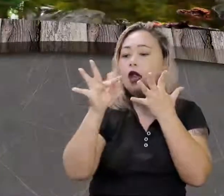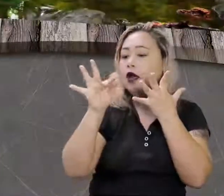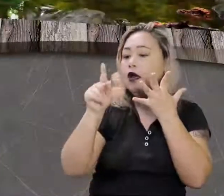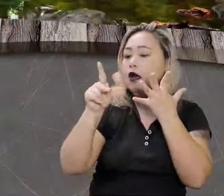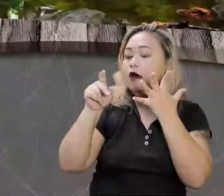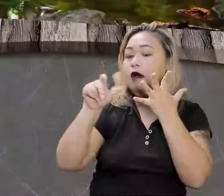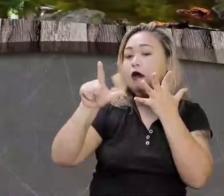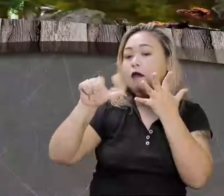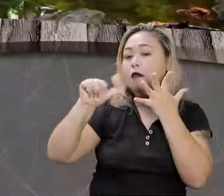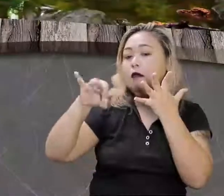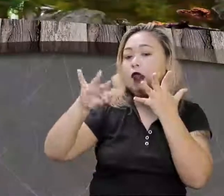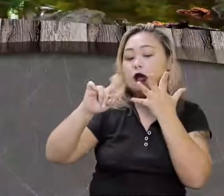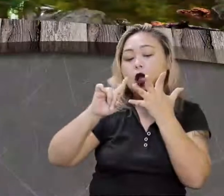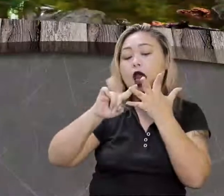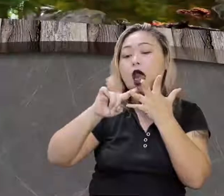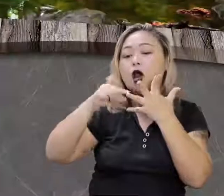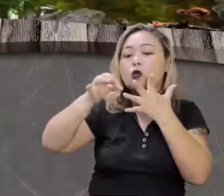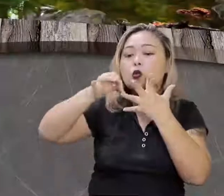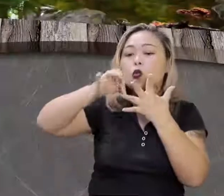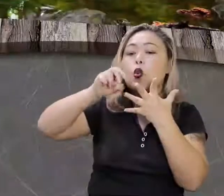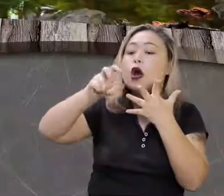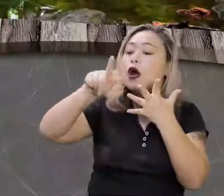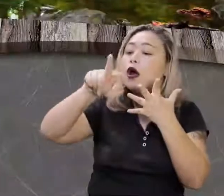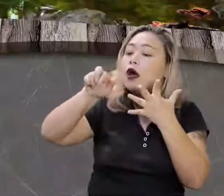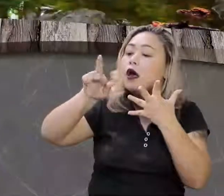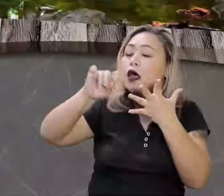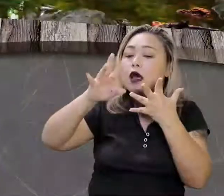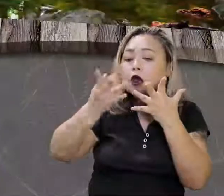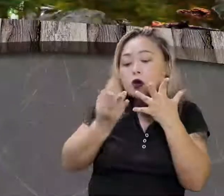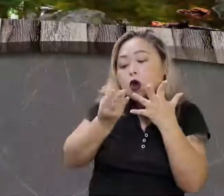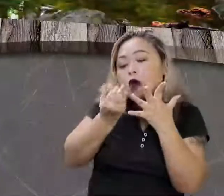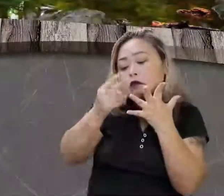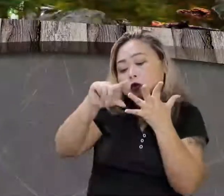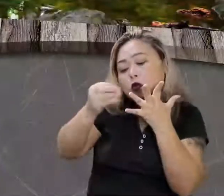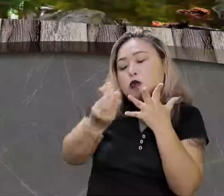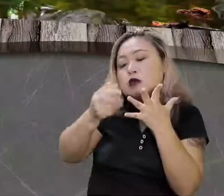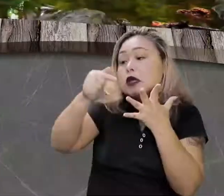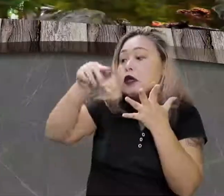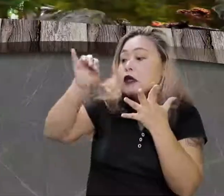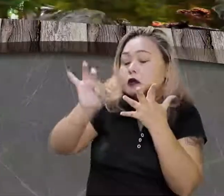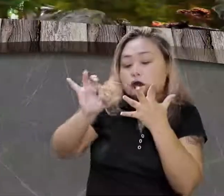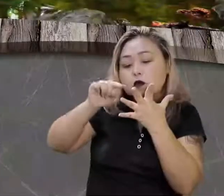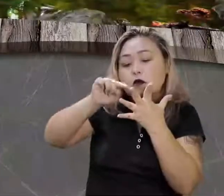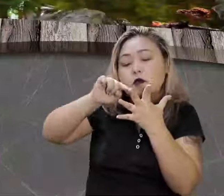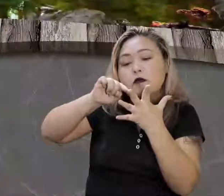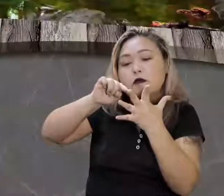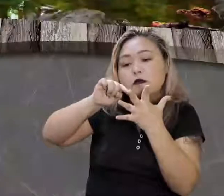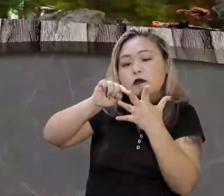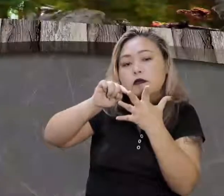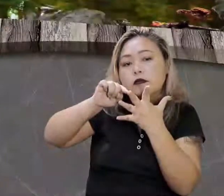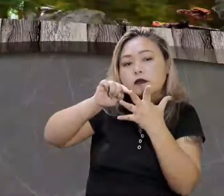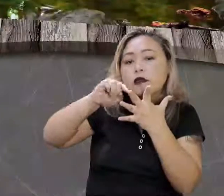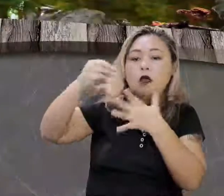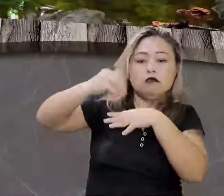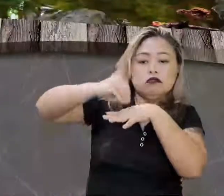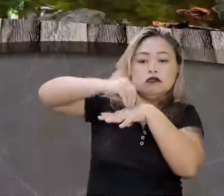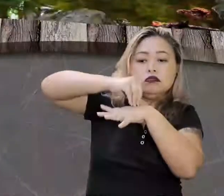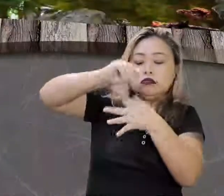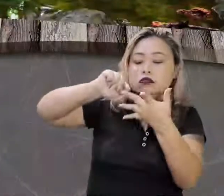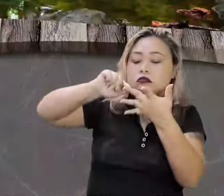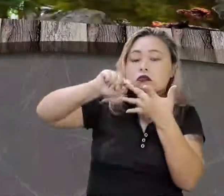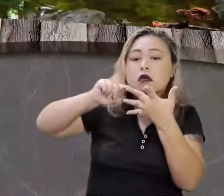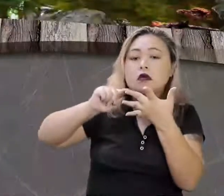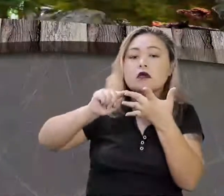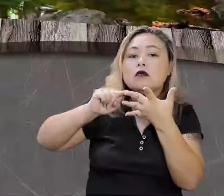né? Aí o grilo vai se alimentar, vamos dizer que ele vai pegar 70%. O outro, que a gente tem ali o sapinho se alimentando